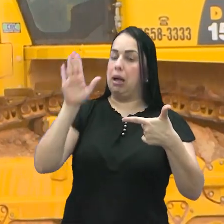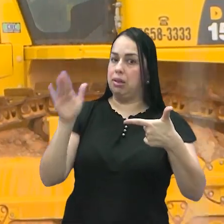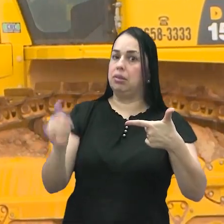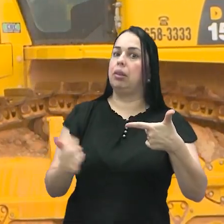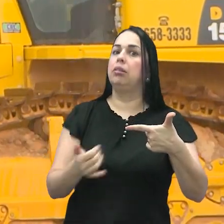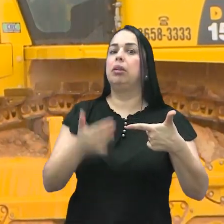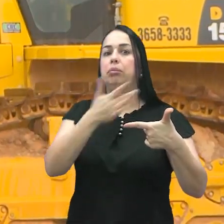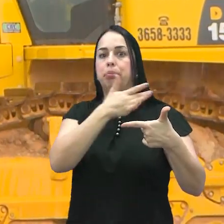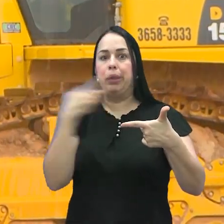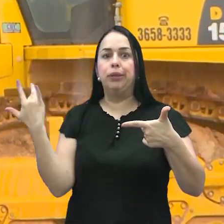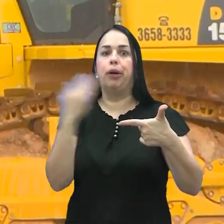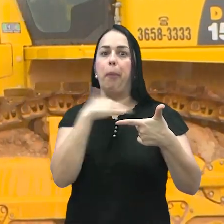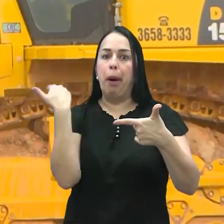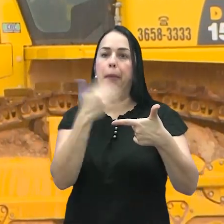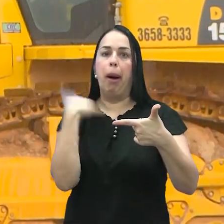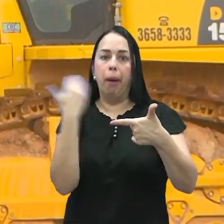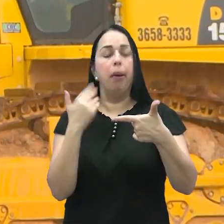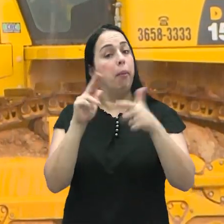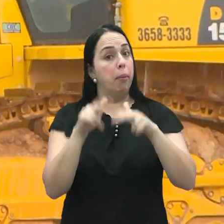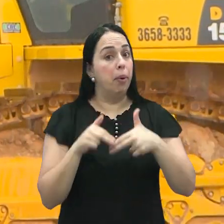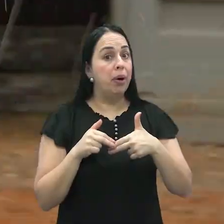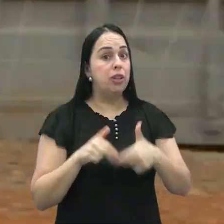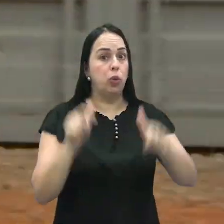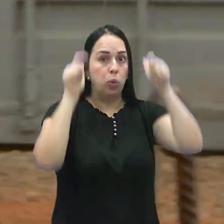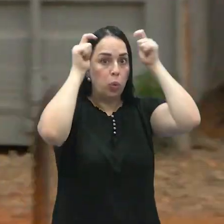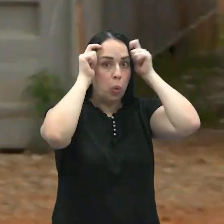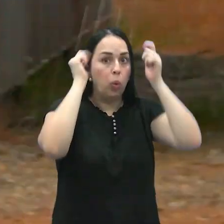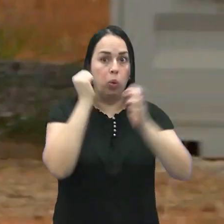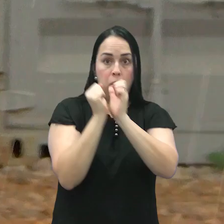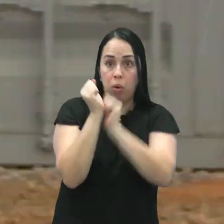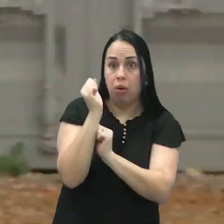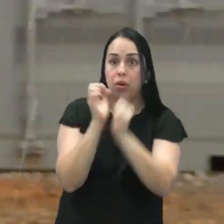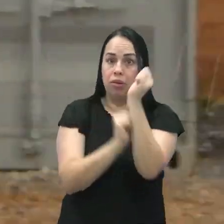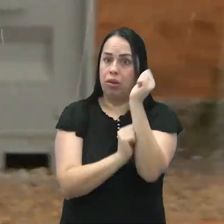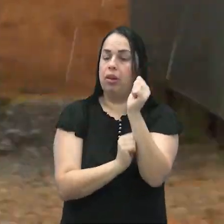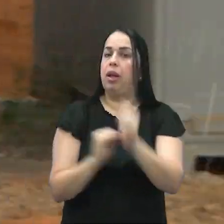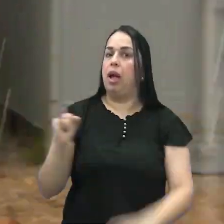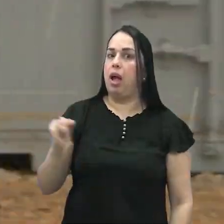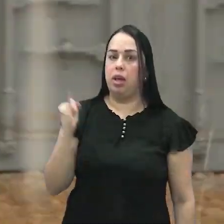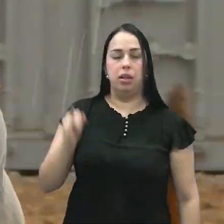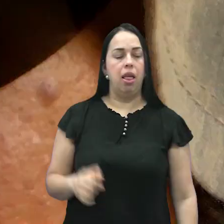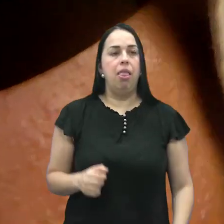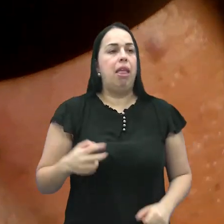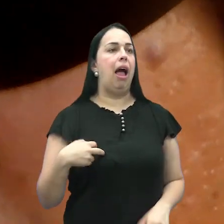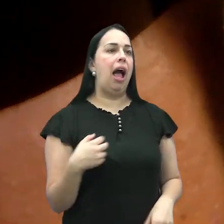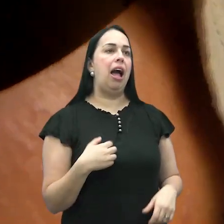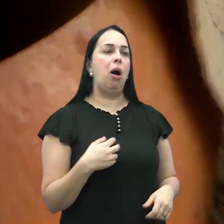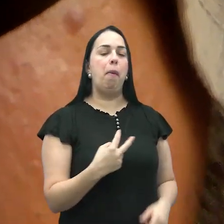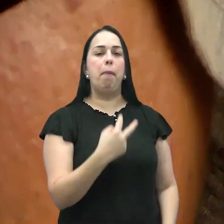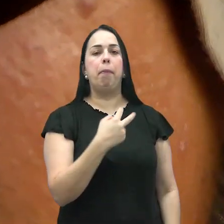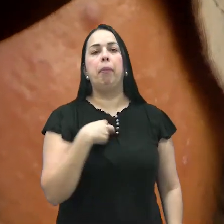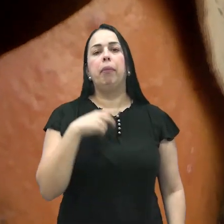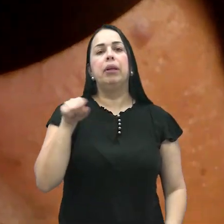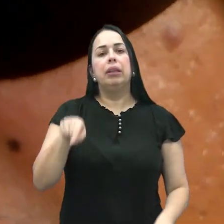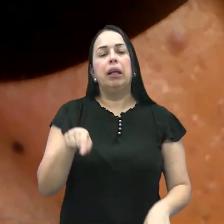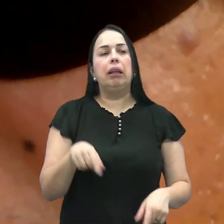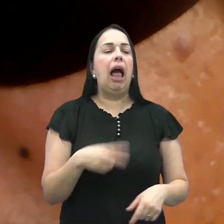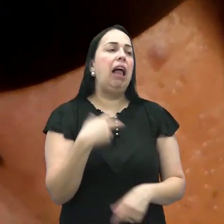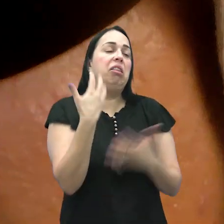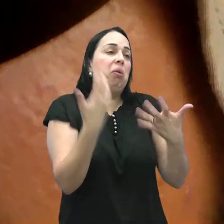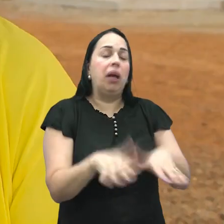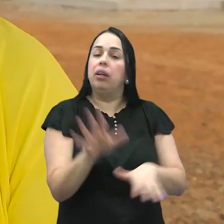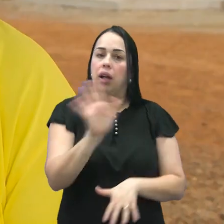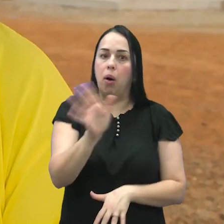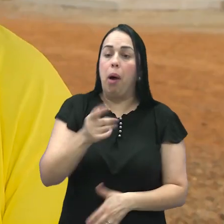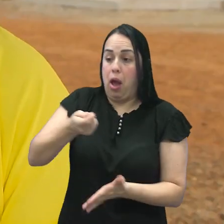G20 com maior taxa de mortalidade no emprego. Por isso, o uso dos EPIs por aqui não é opcional. É